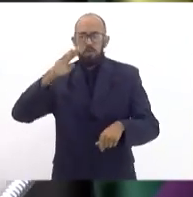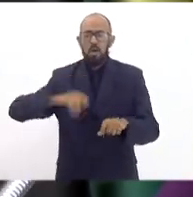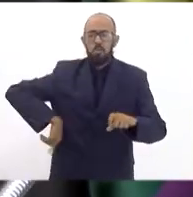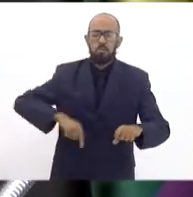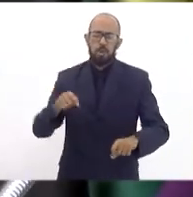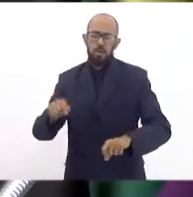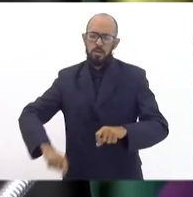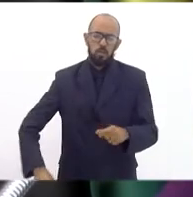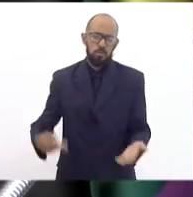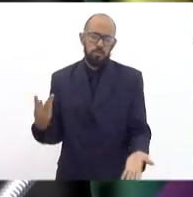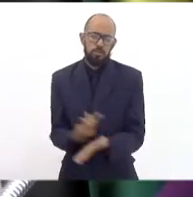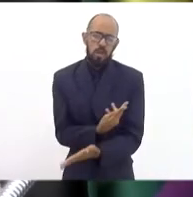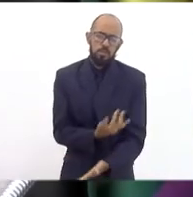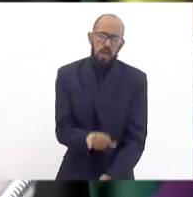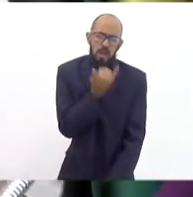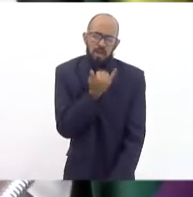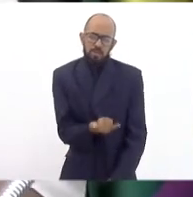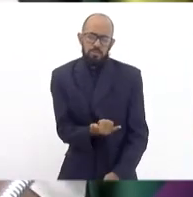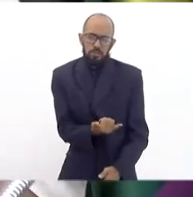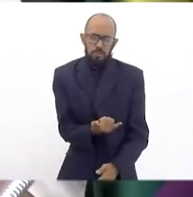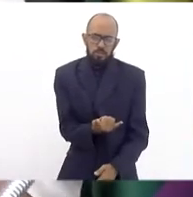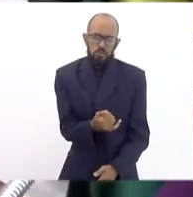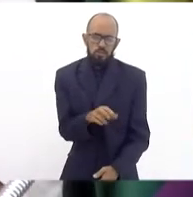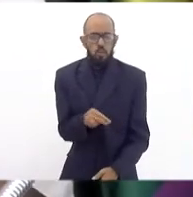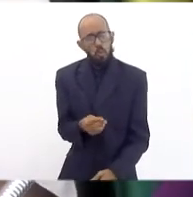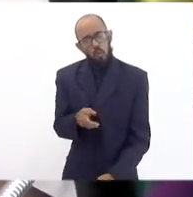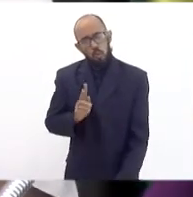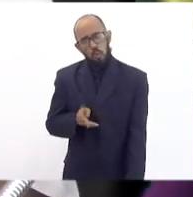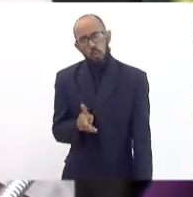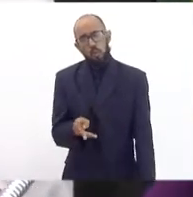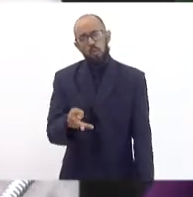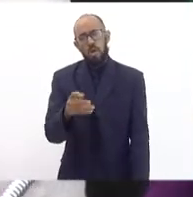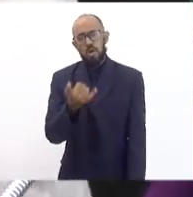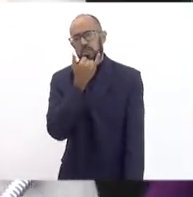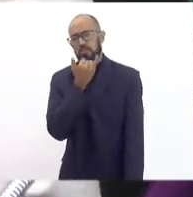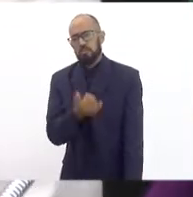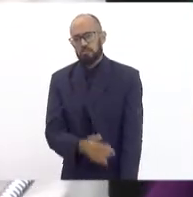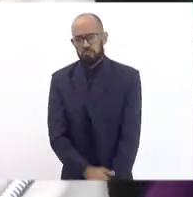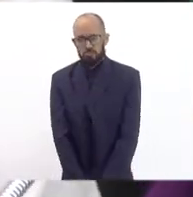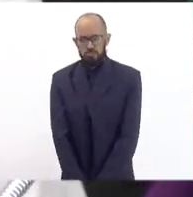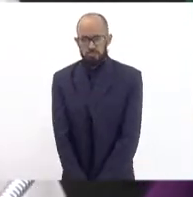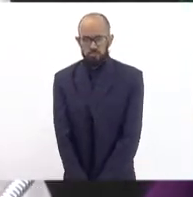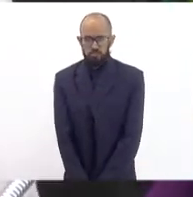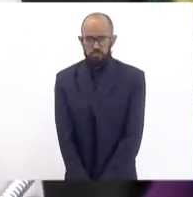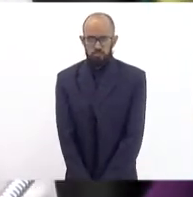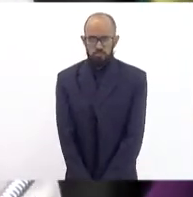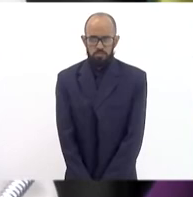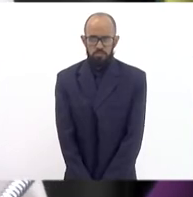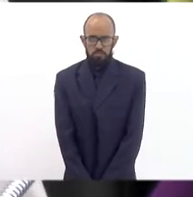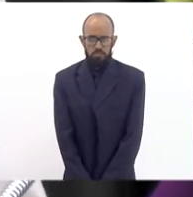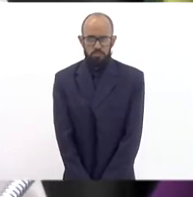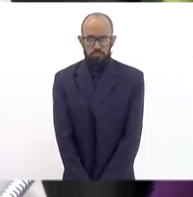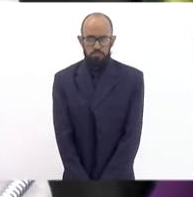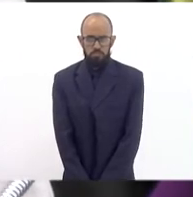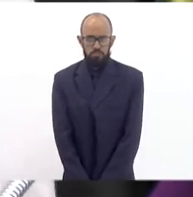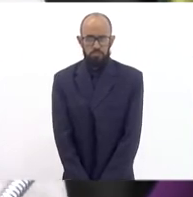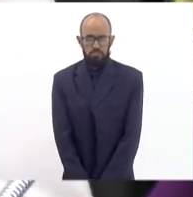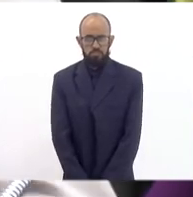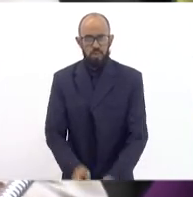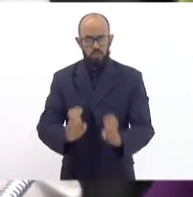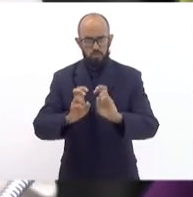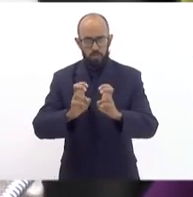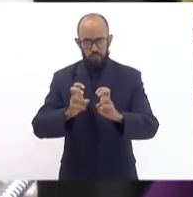haja ocorrência de acidentes ou a continuidade de acidentes antes de passar a palavra, do trajeto da supervia?